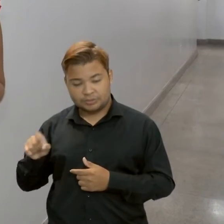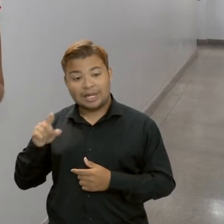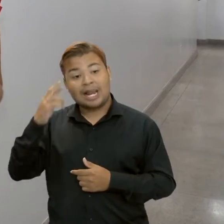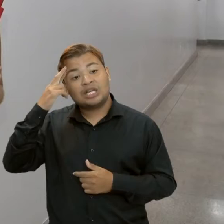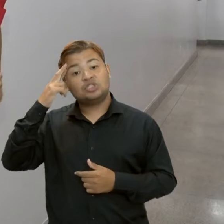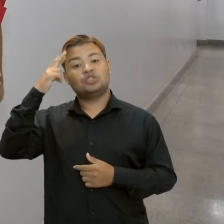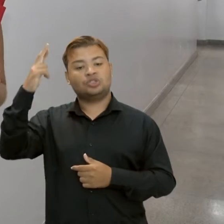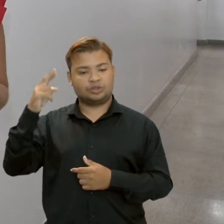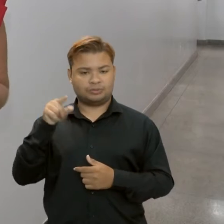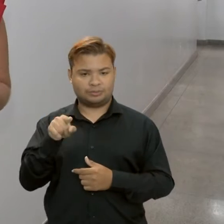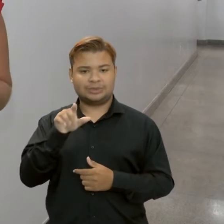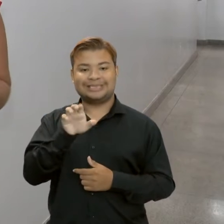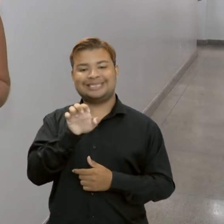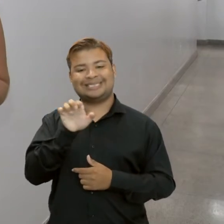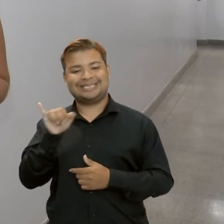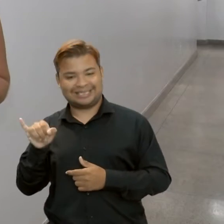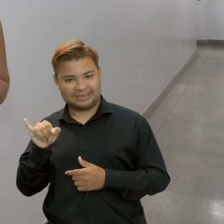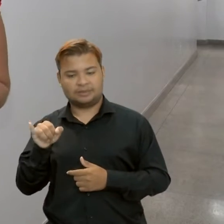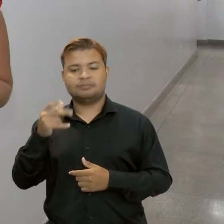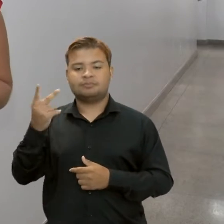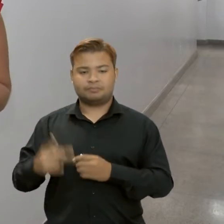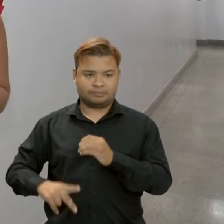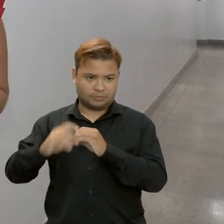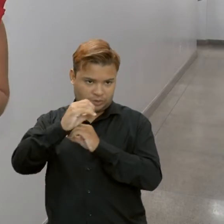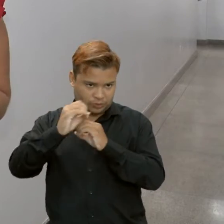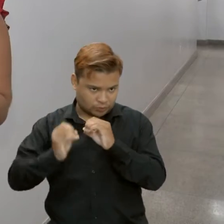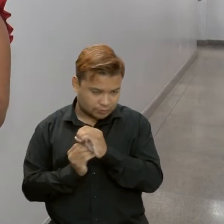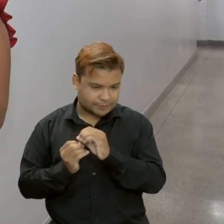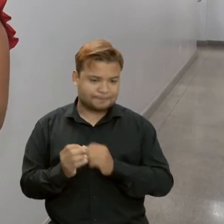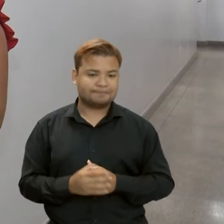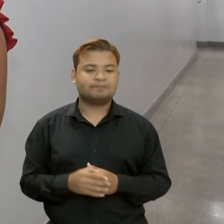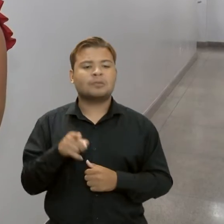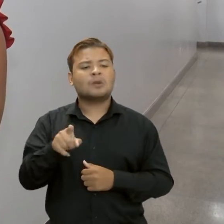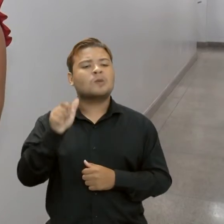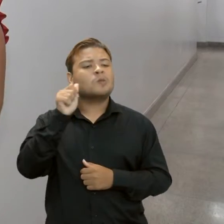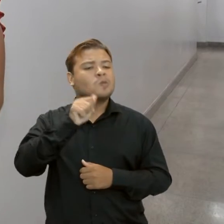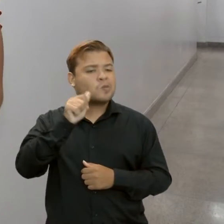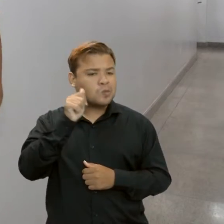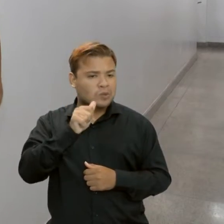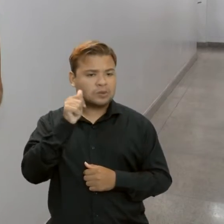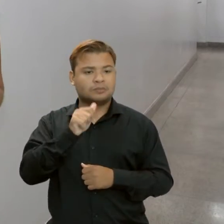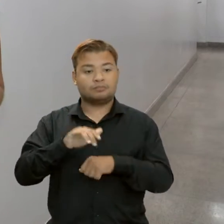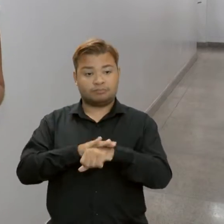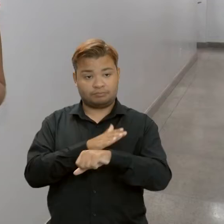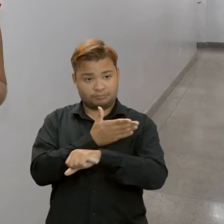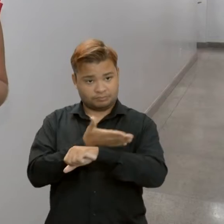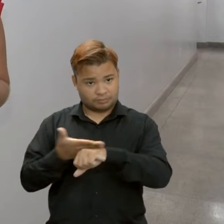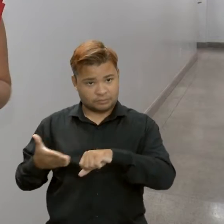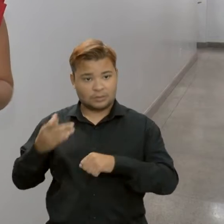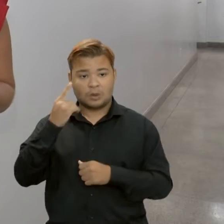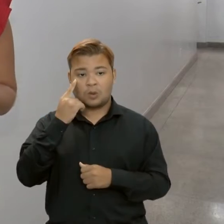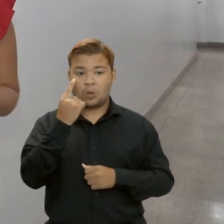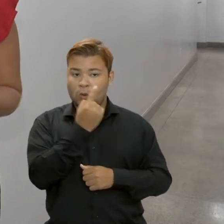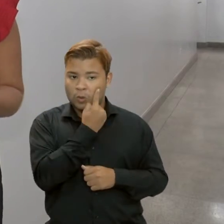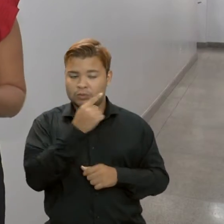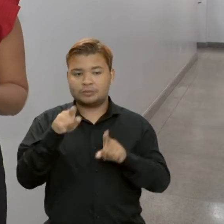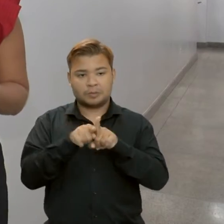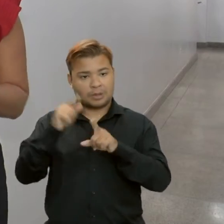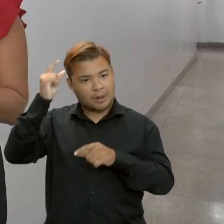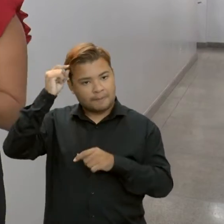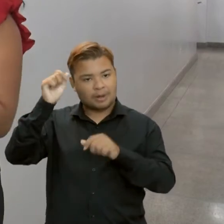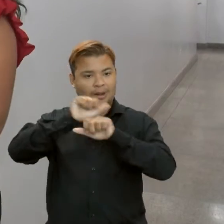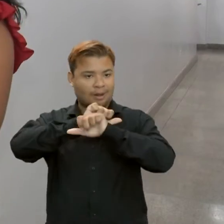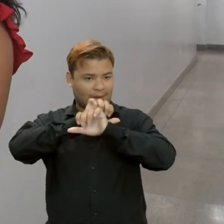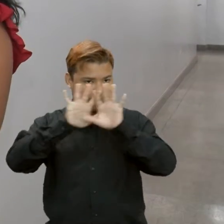de Empreendedorismo e Inovação da UFG. Ela se descreve como uma mulher branca, tem olhos e cabelos claros,